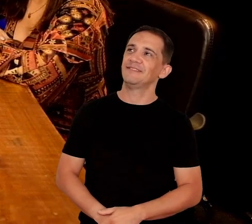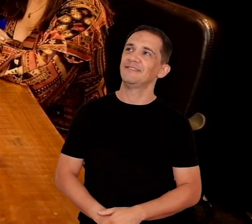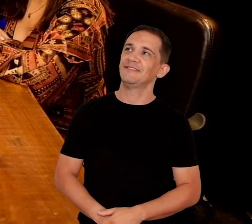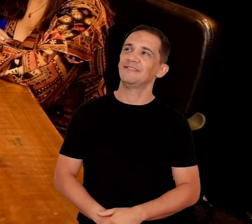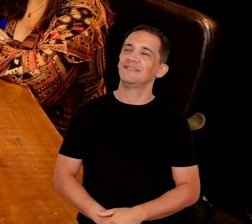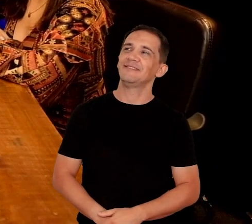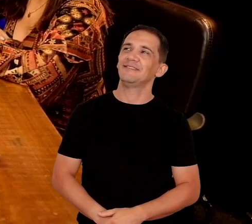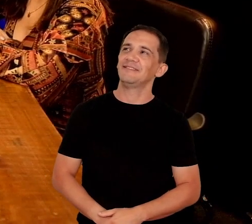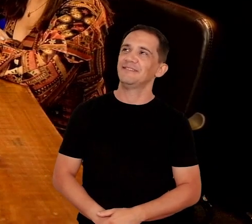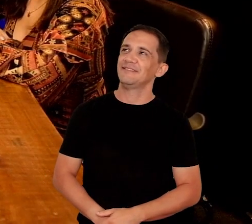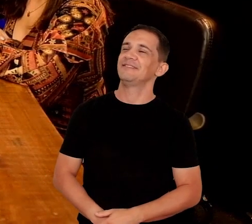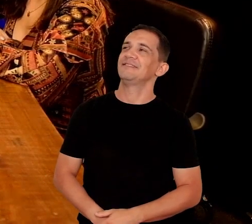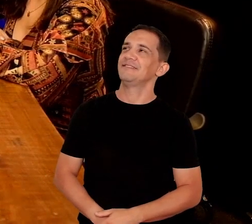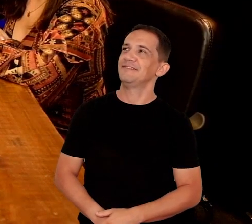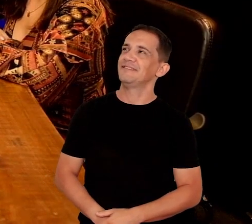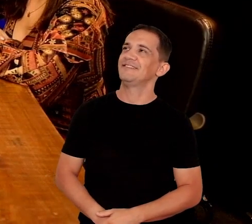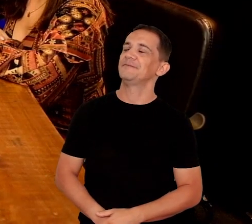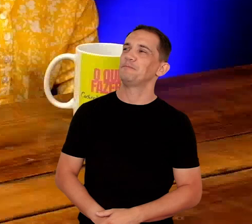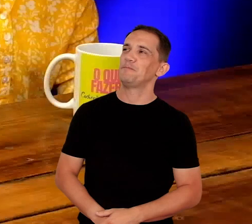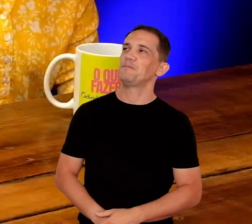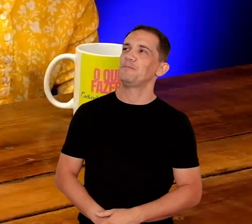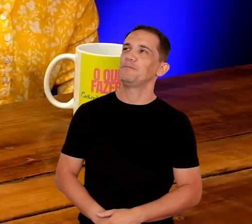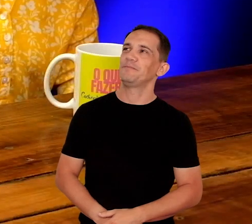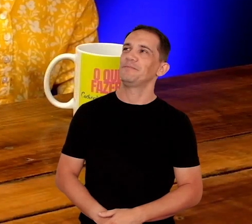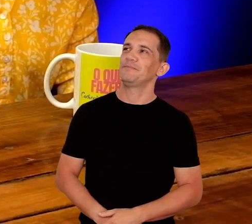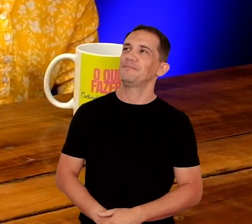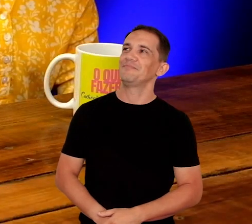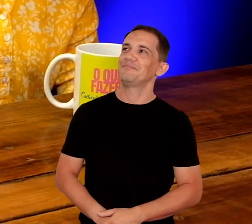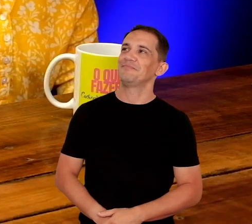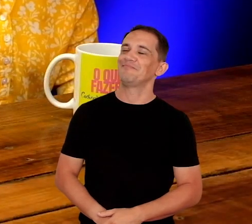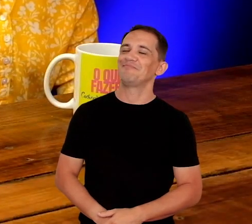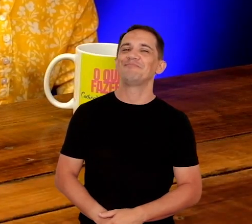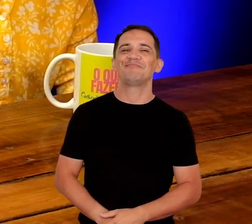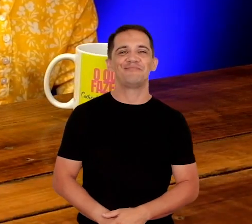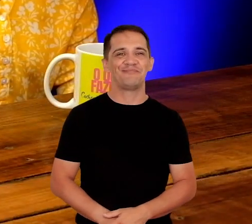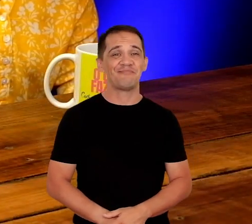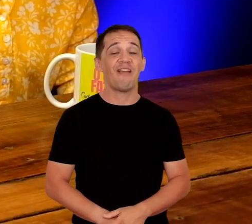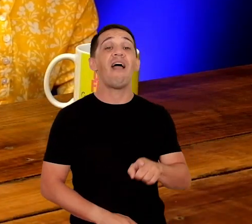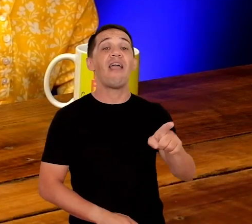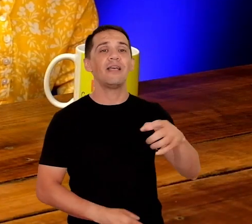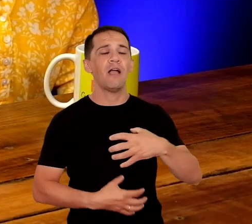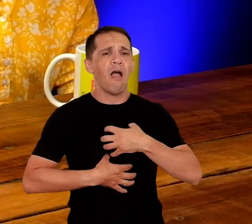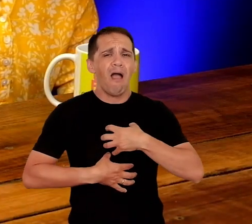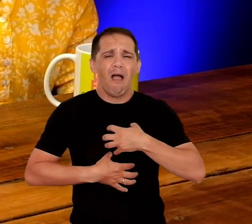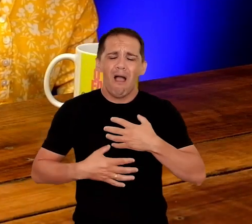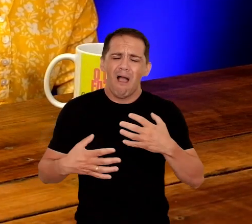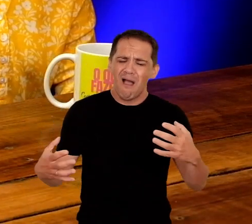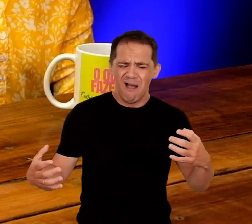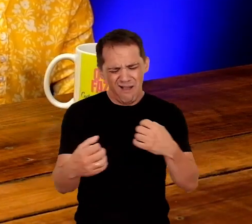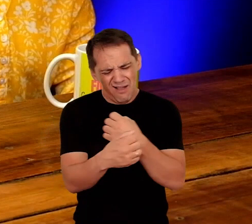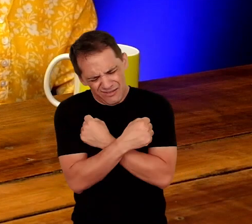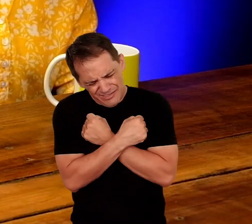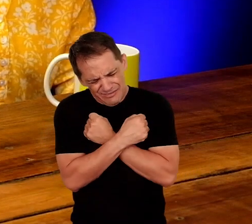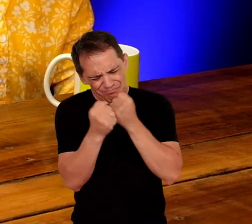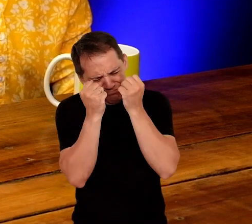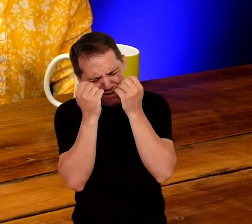curso, aprendi que eu preciso amor pelo surdo. E nisso ele veio e me deu um abraço e começou a